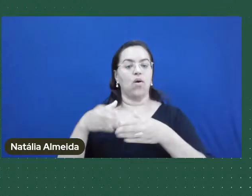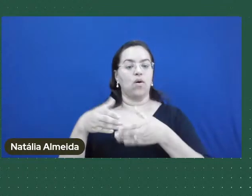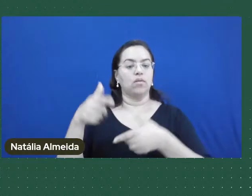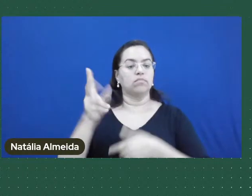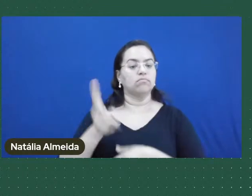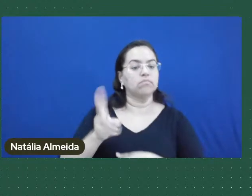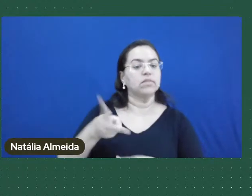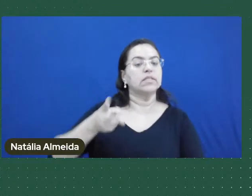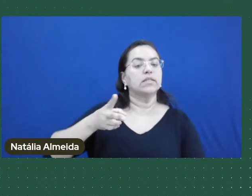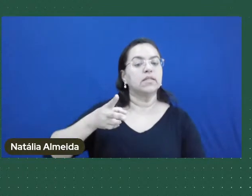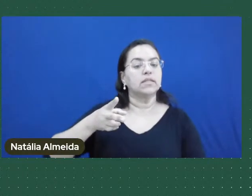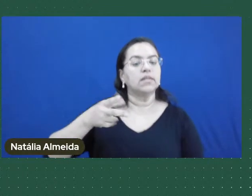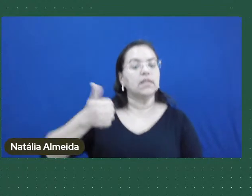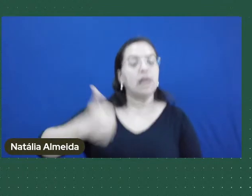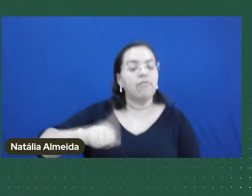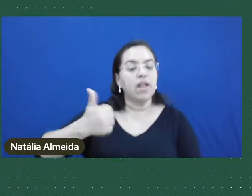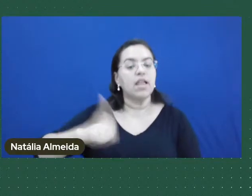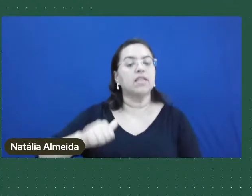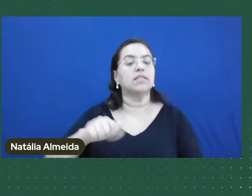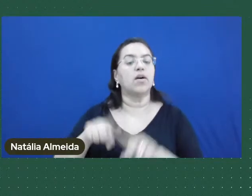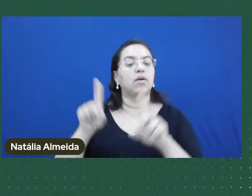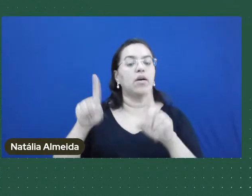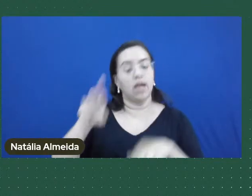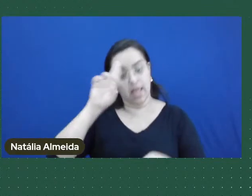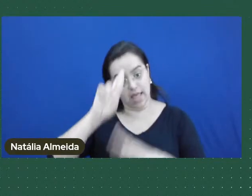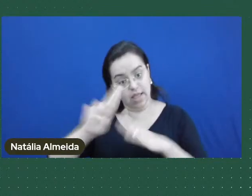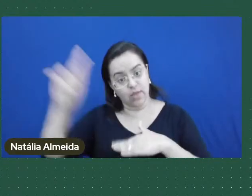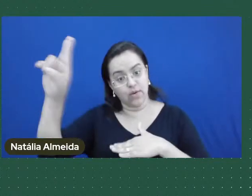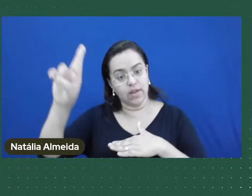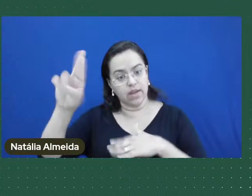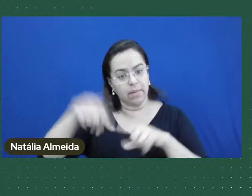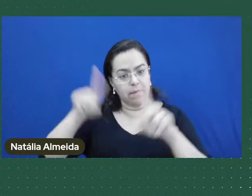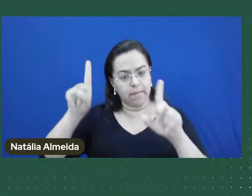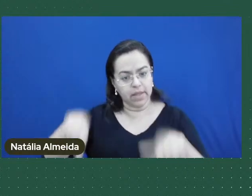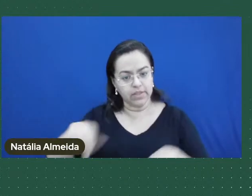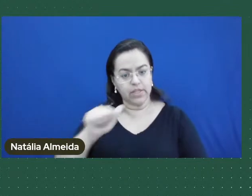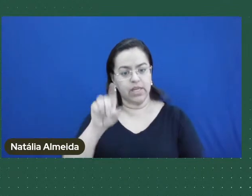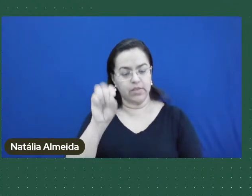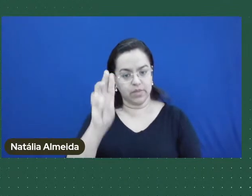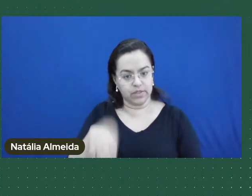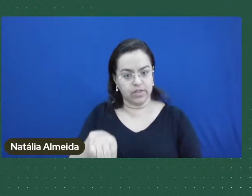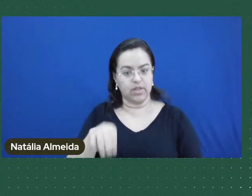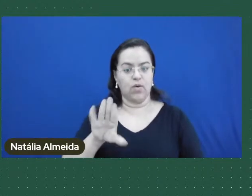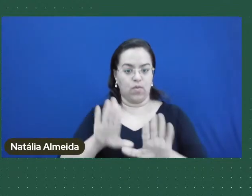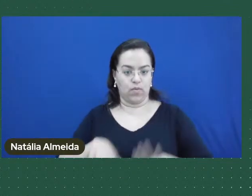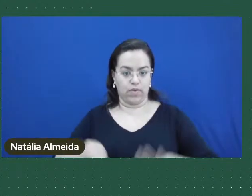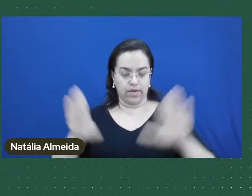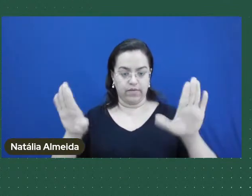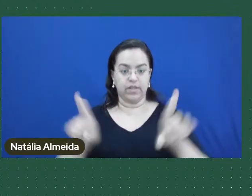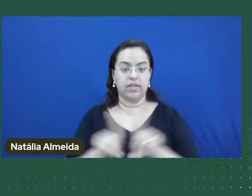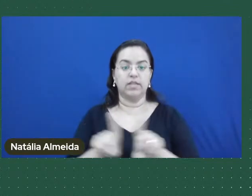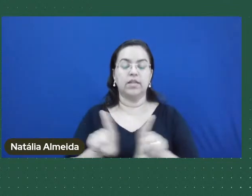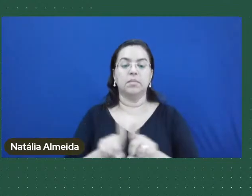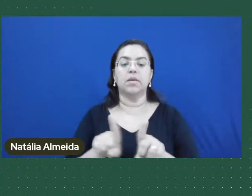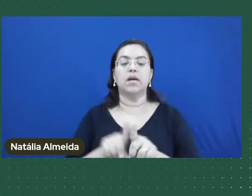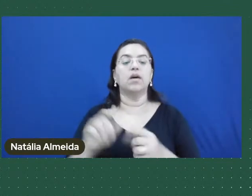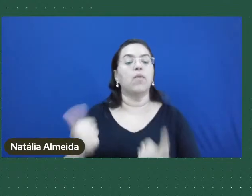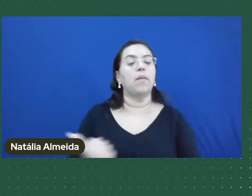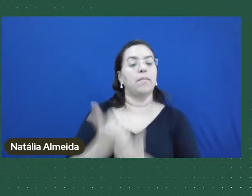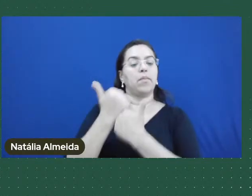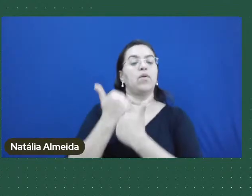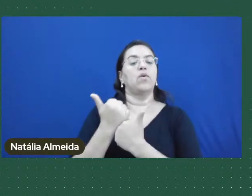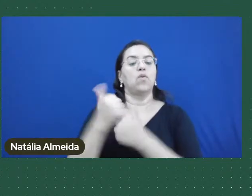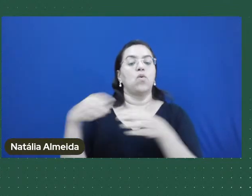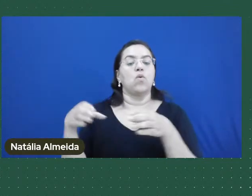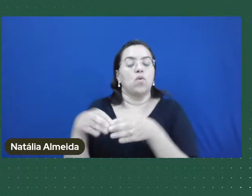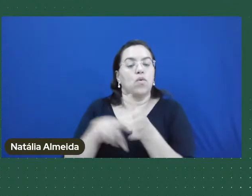da Pró-Reitoria de Planejamento e Administração da Universidade Federal do Ceará. Ele conta com o apoio do Grupo de Pesquisa